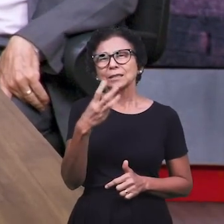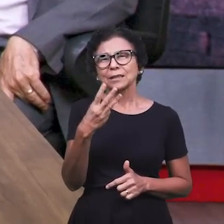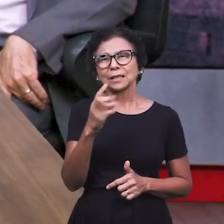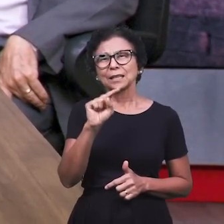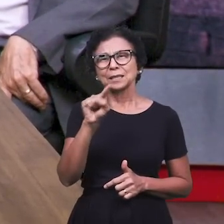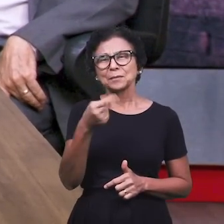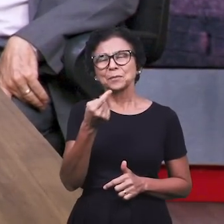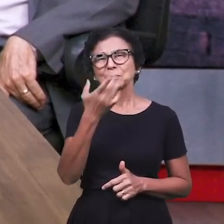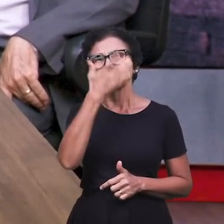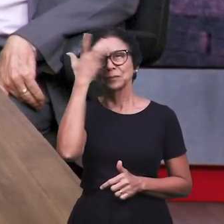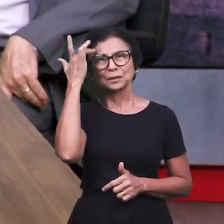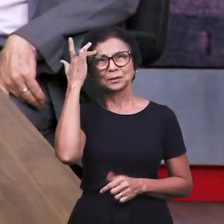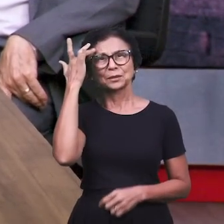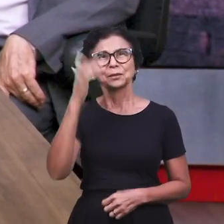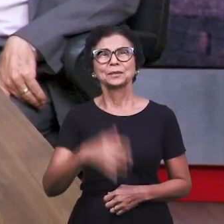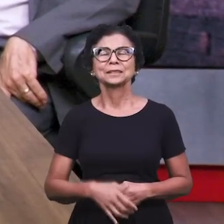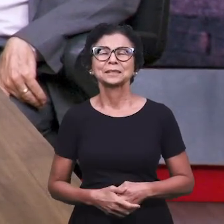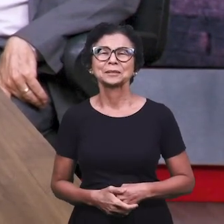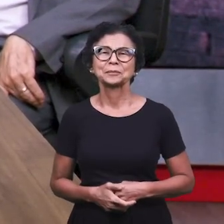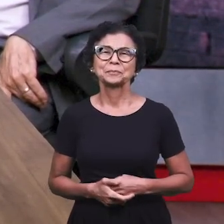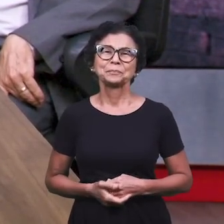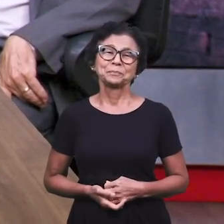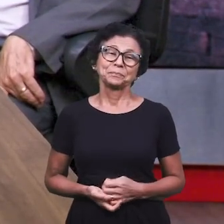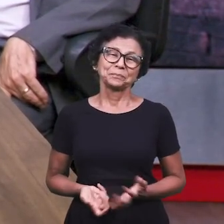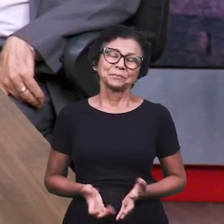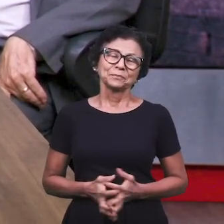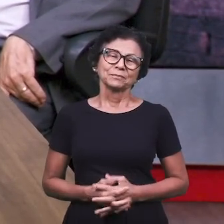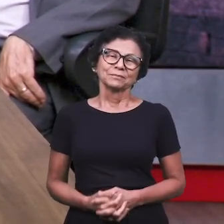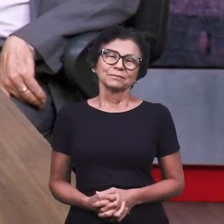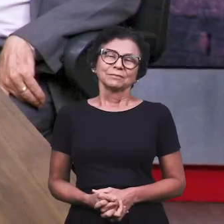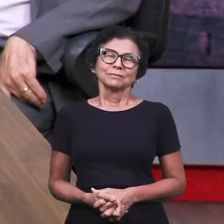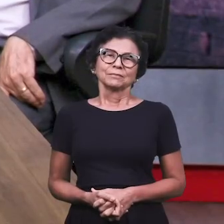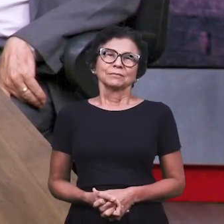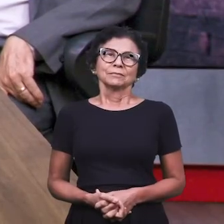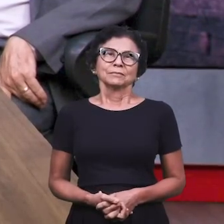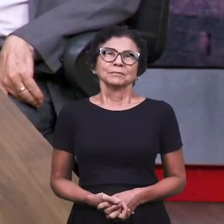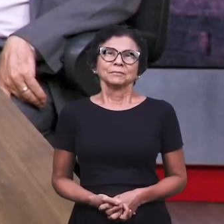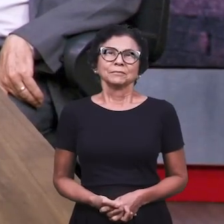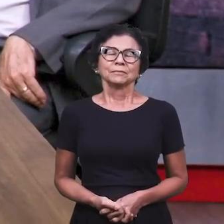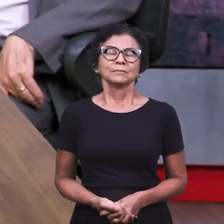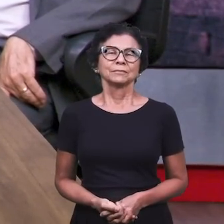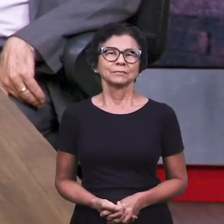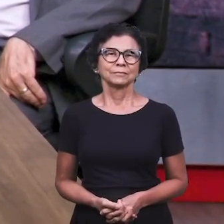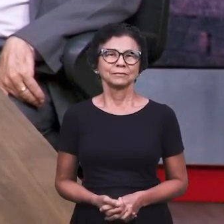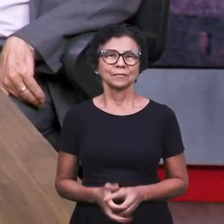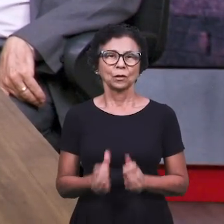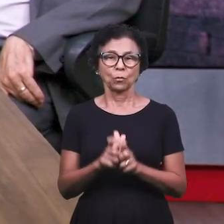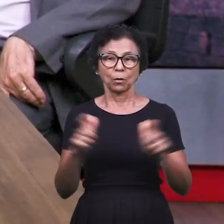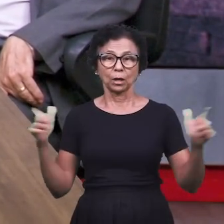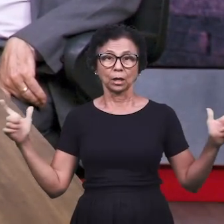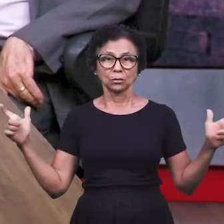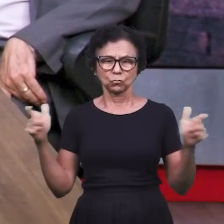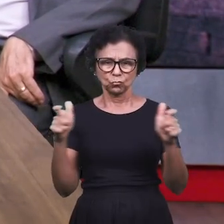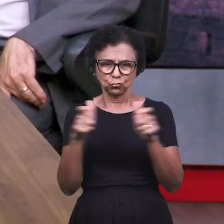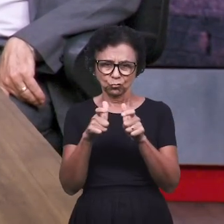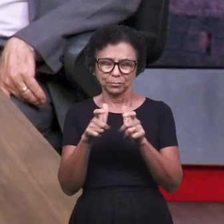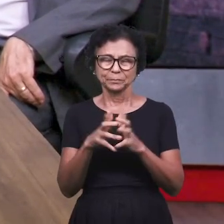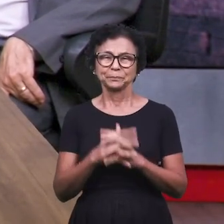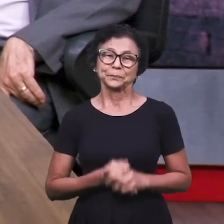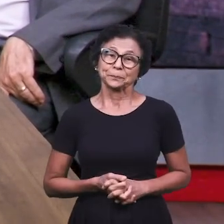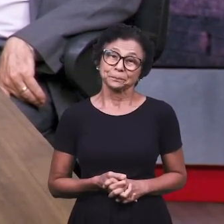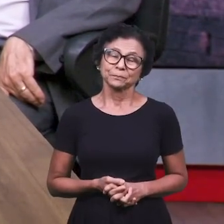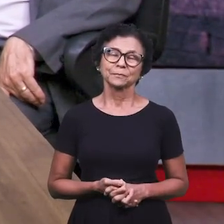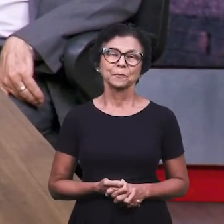o pão, não estavam não estavam aí. Quando Jesus subiu ao céu, tinha 120, segundo o Atos. Veja só, né? Mas é isso.